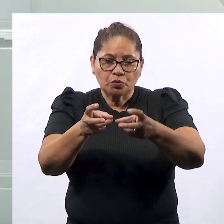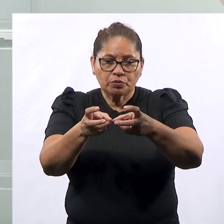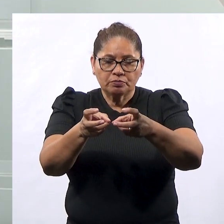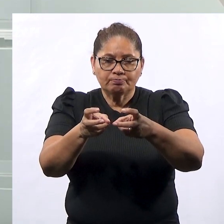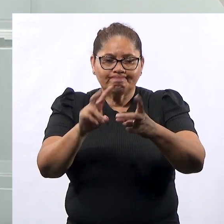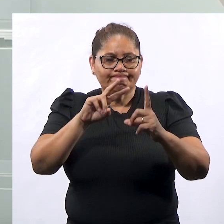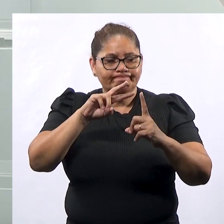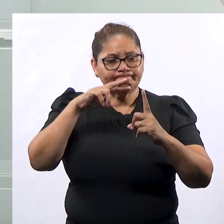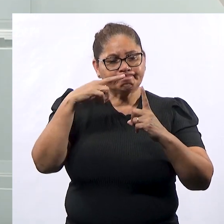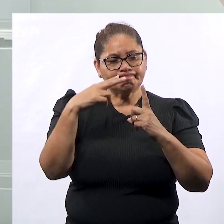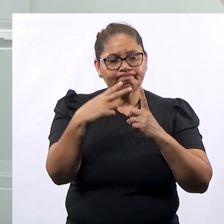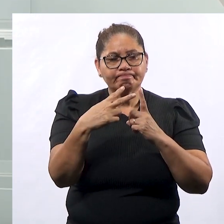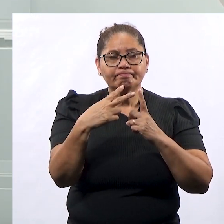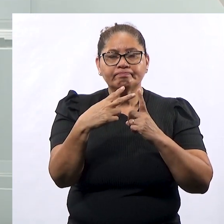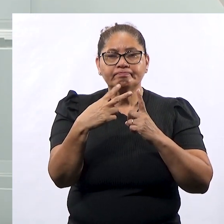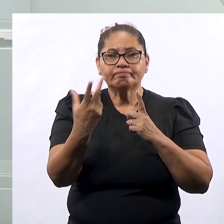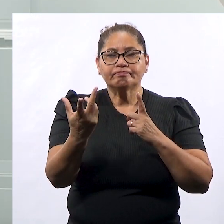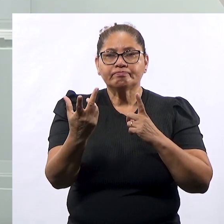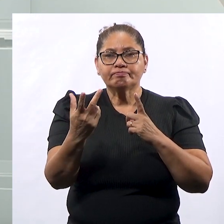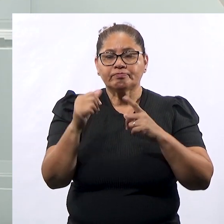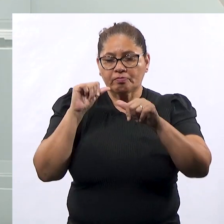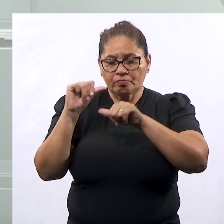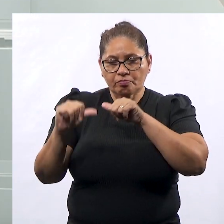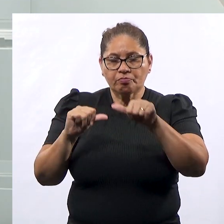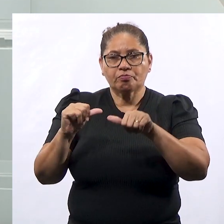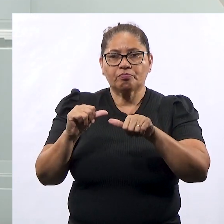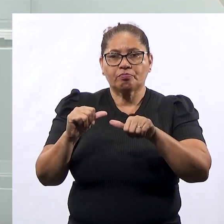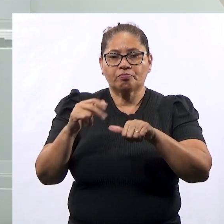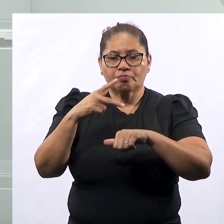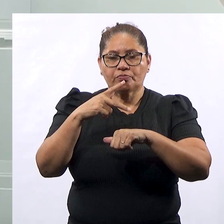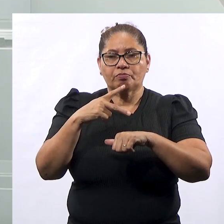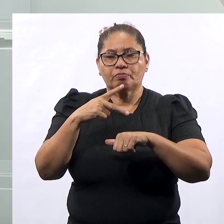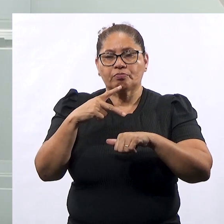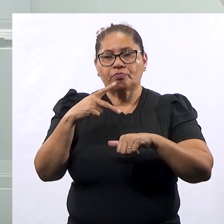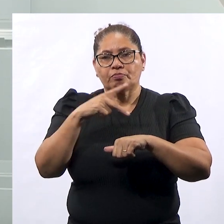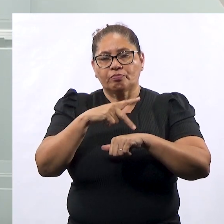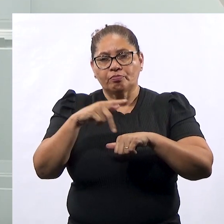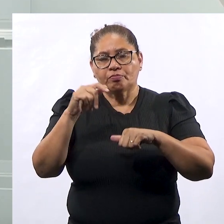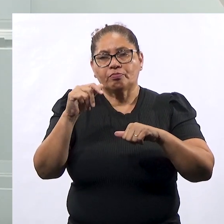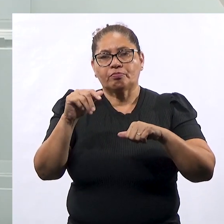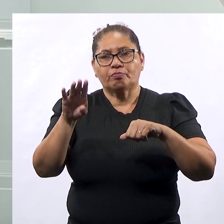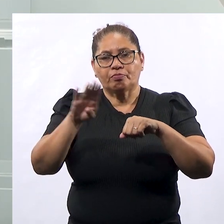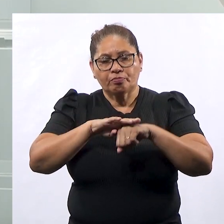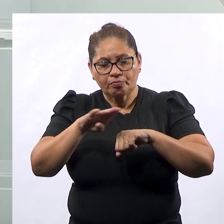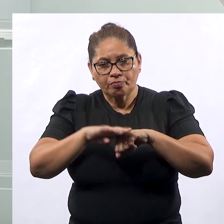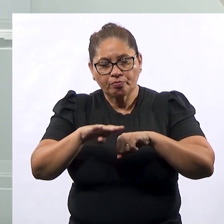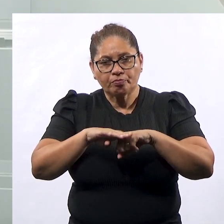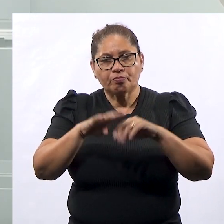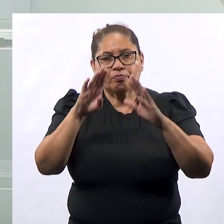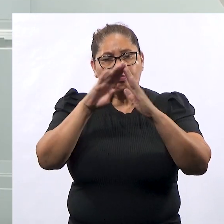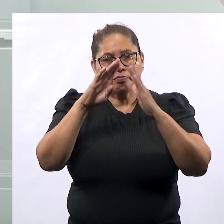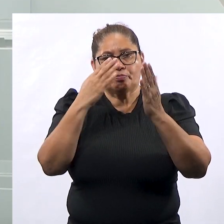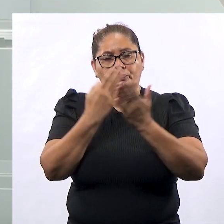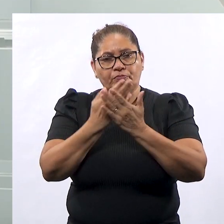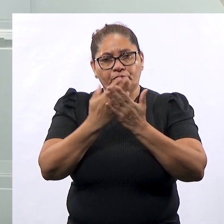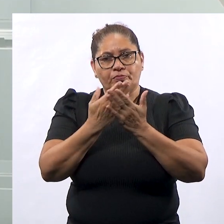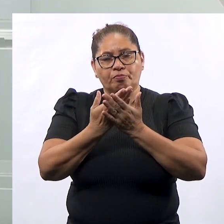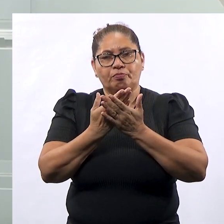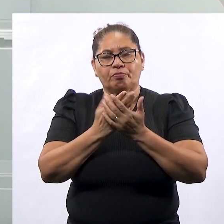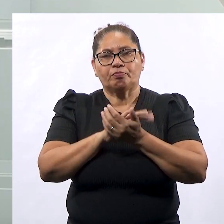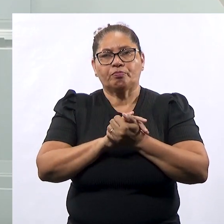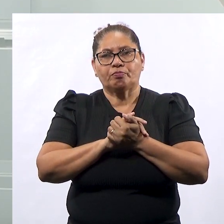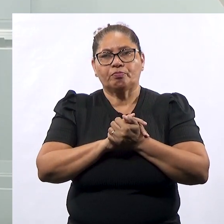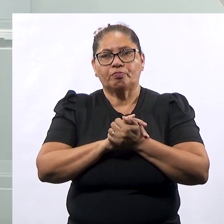numa perspectiva da avaliação na pós-modernidade, nas escolas